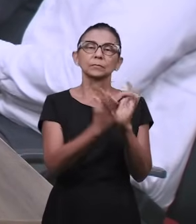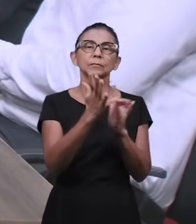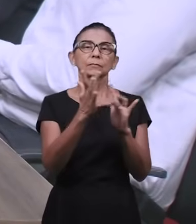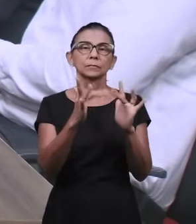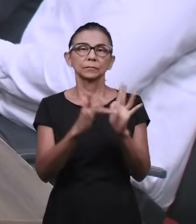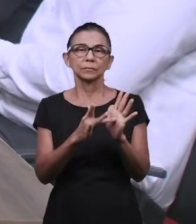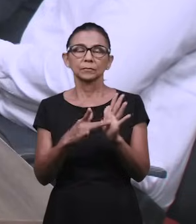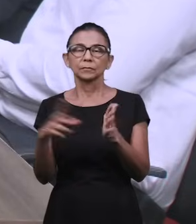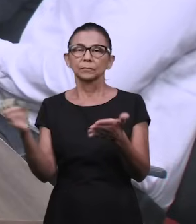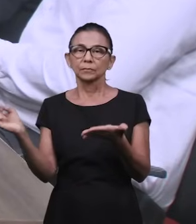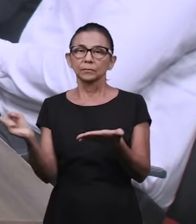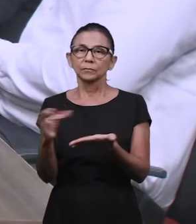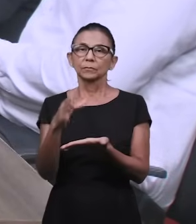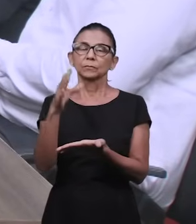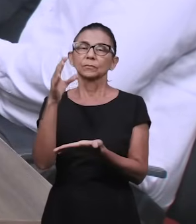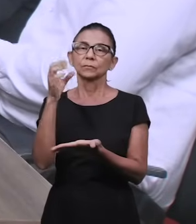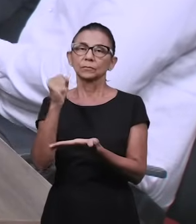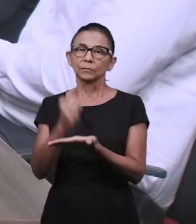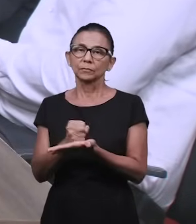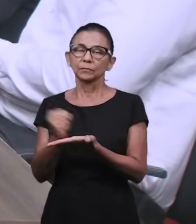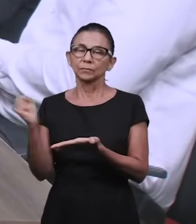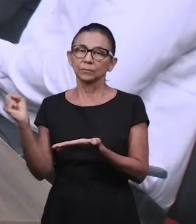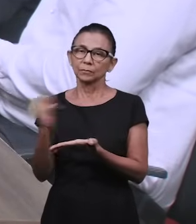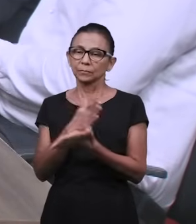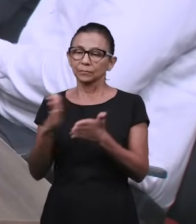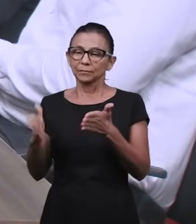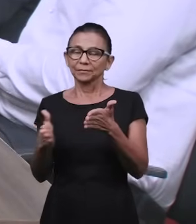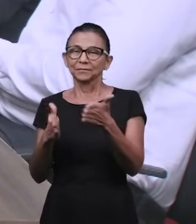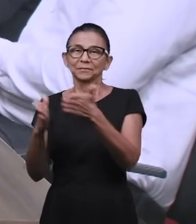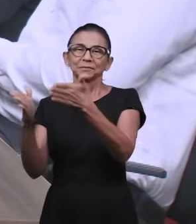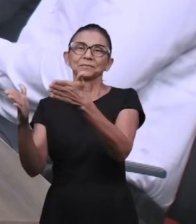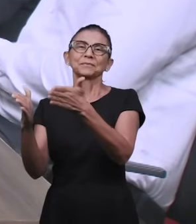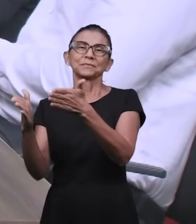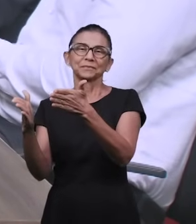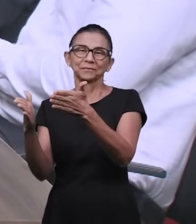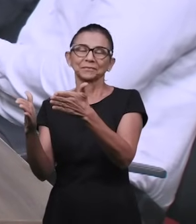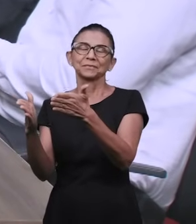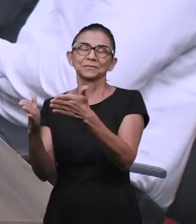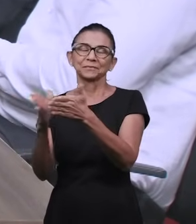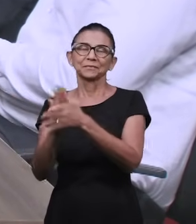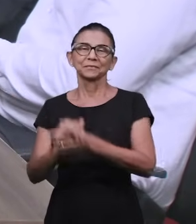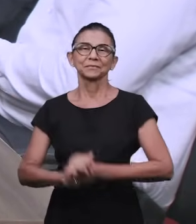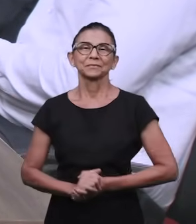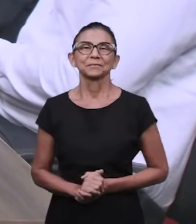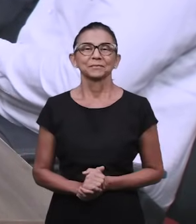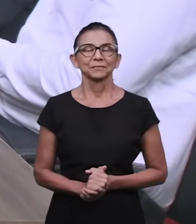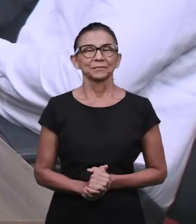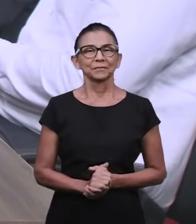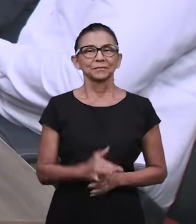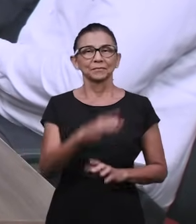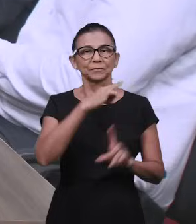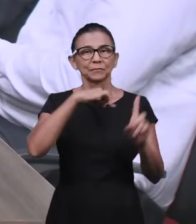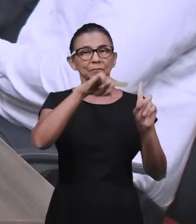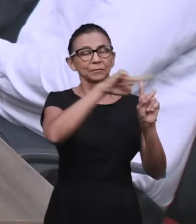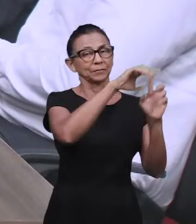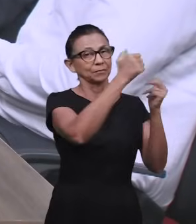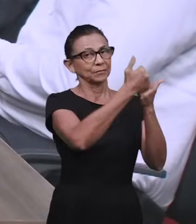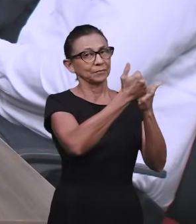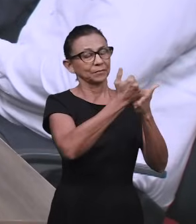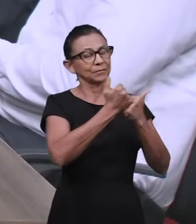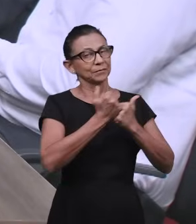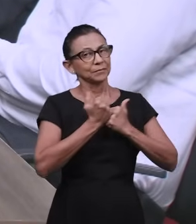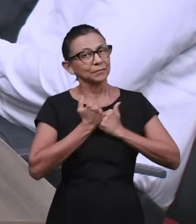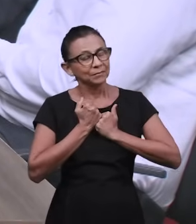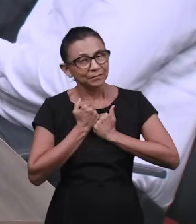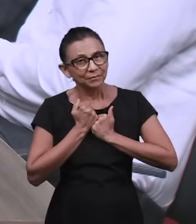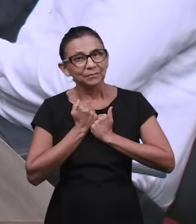e vivo caminho que ele nos consagrou, pelo véu, isto é, pela sua carne. Então, tendo